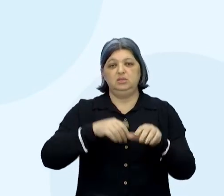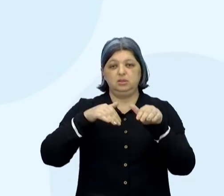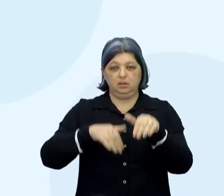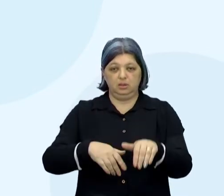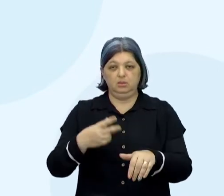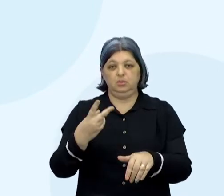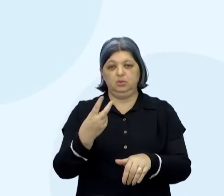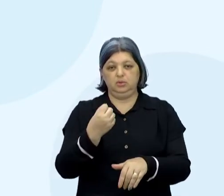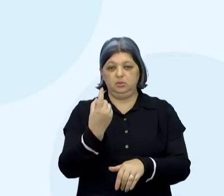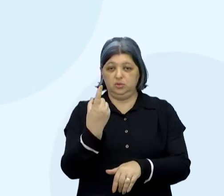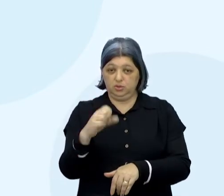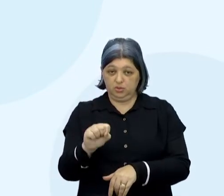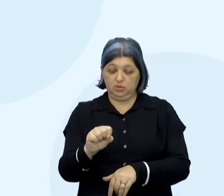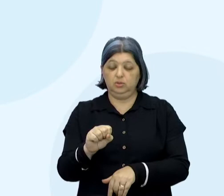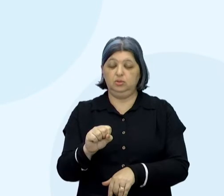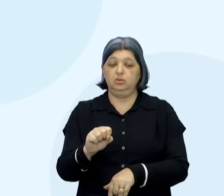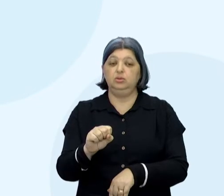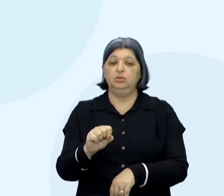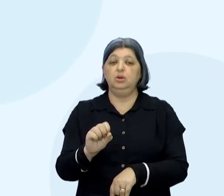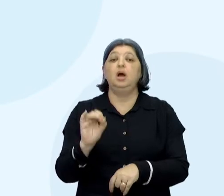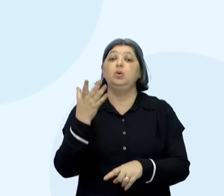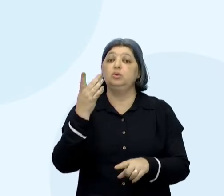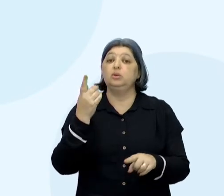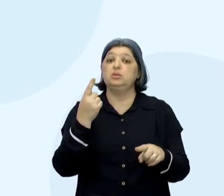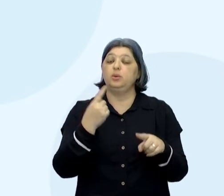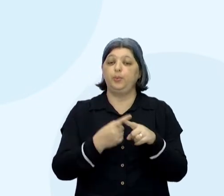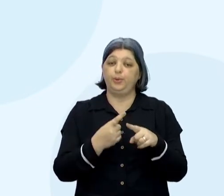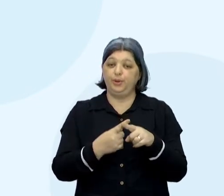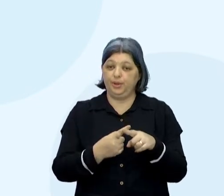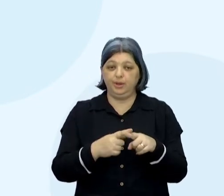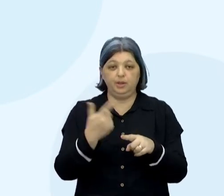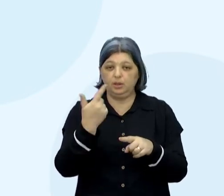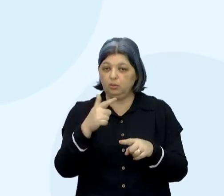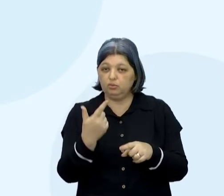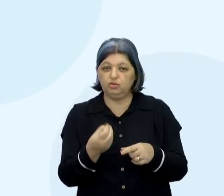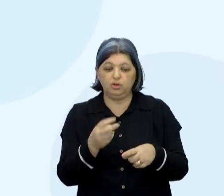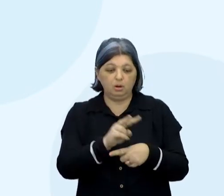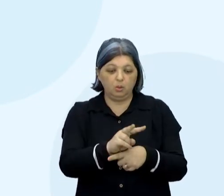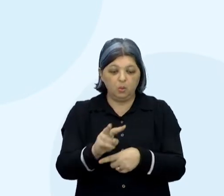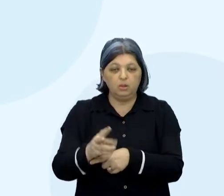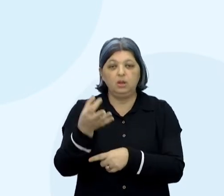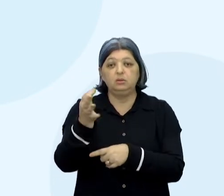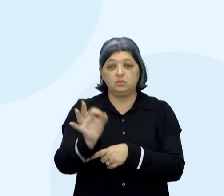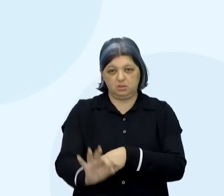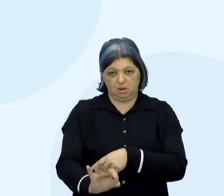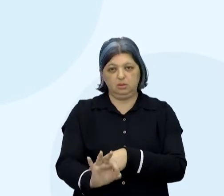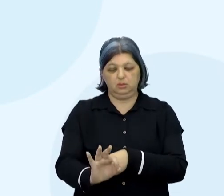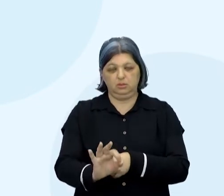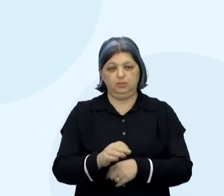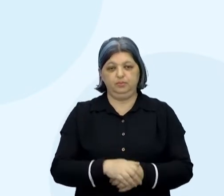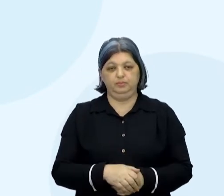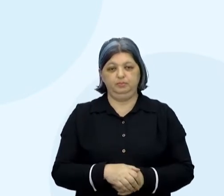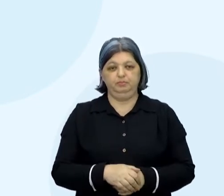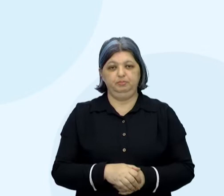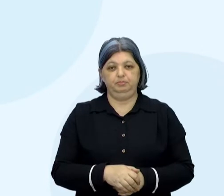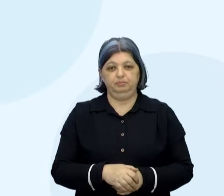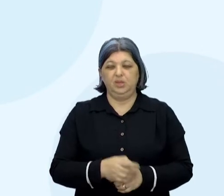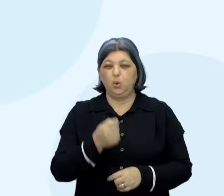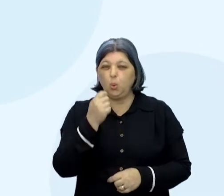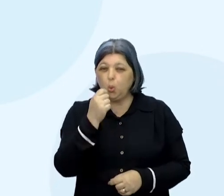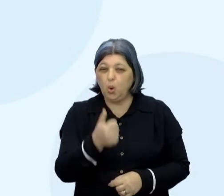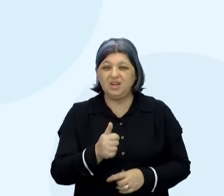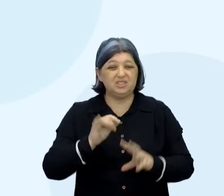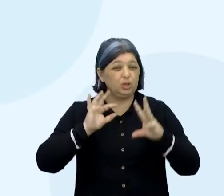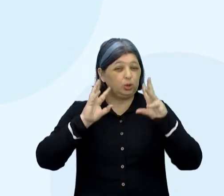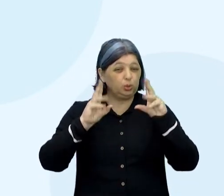foi causado aí por falta de manutenção adequada, tá? Que provocou aí a destruição de praticamente